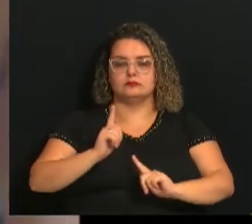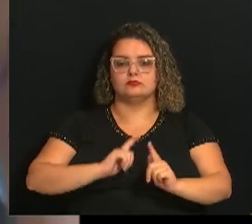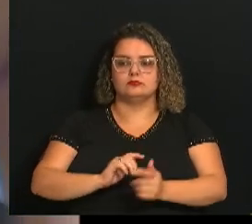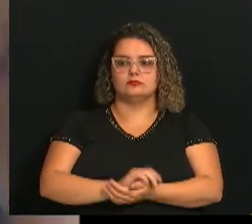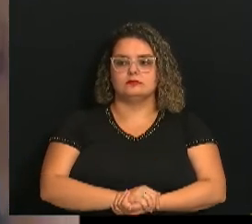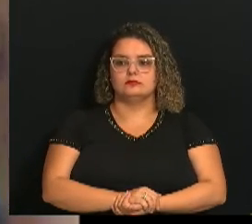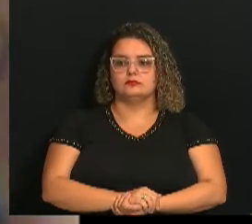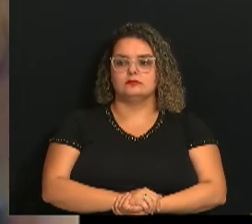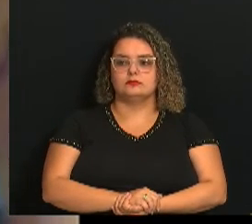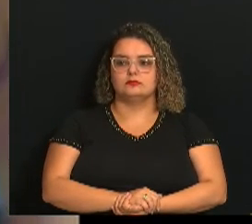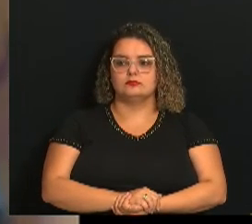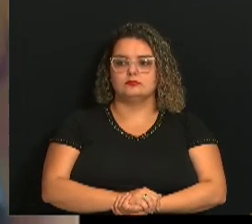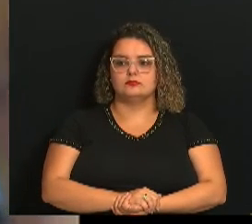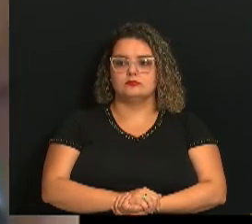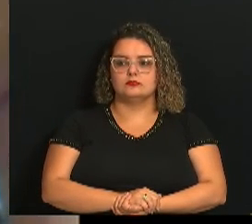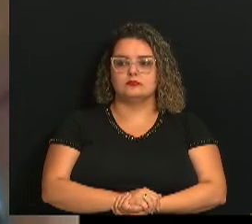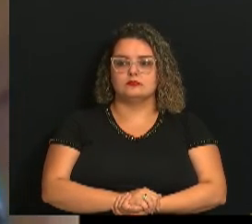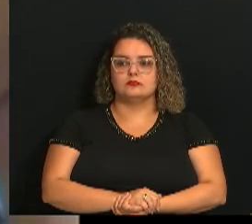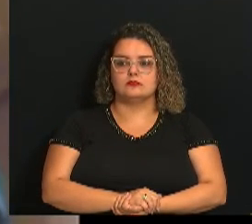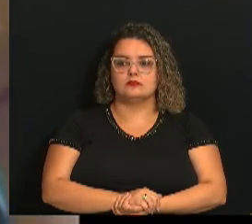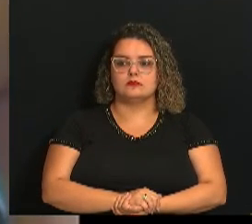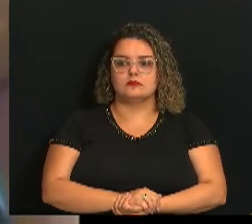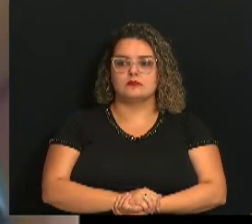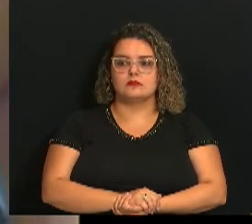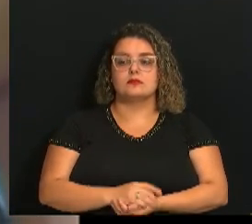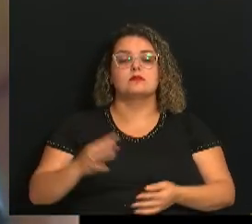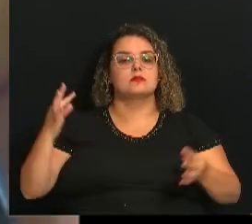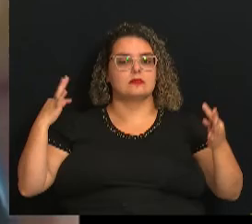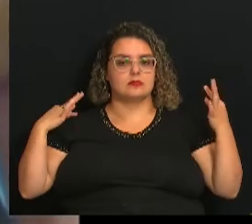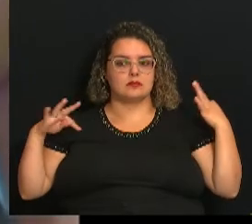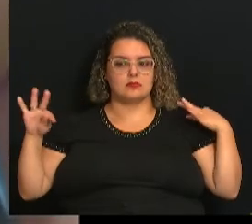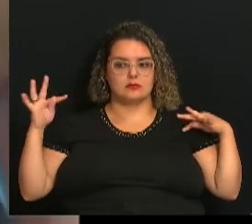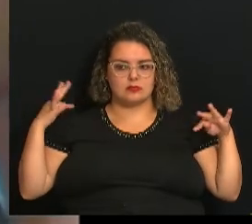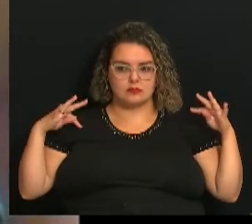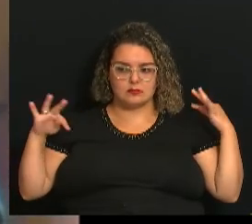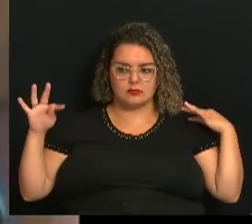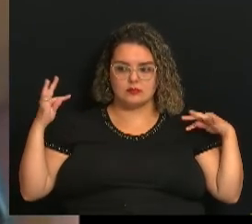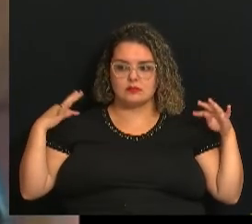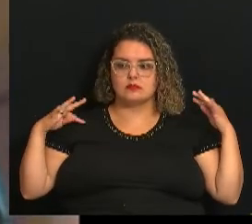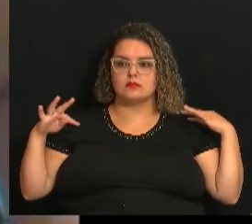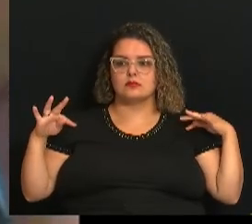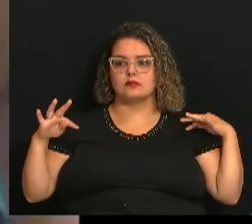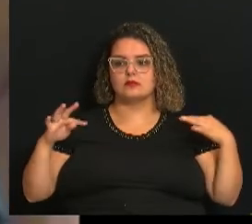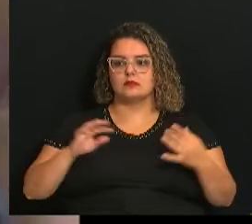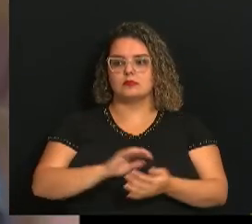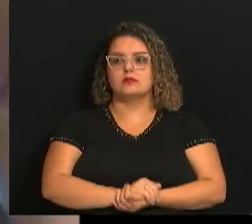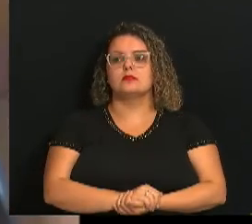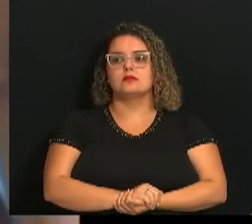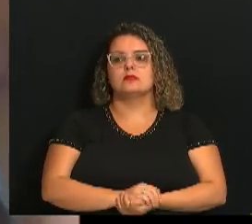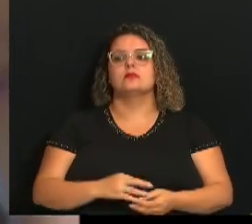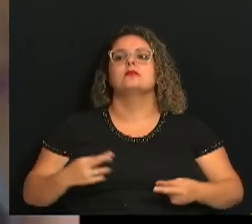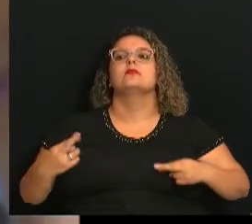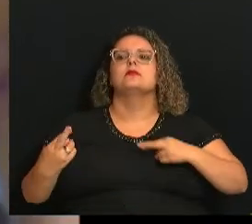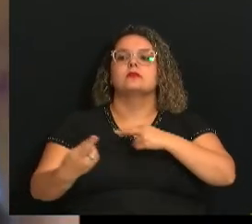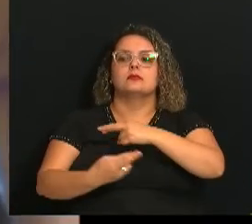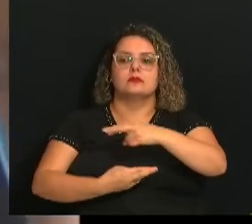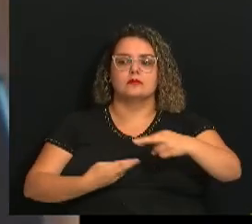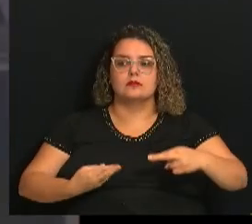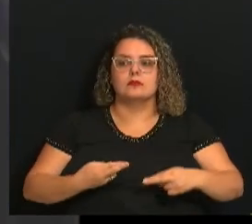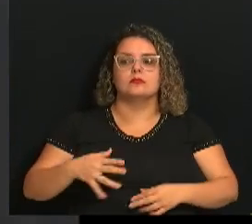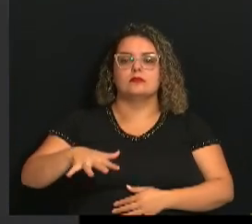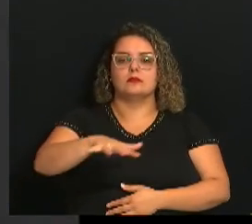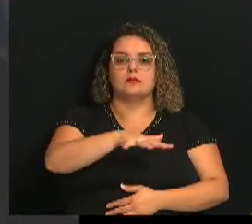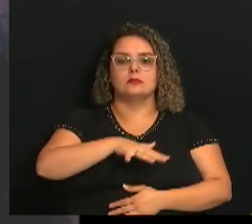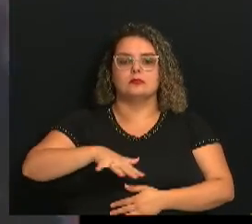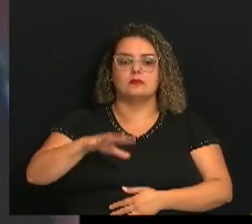mandatários da gestão, né, vieram do turismo. Então, efetivamente, tem uma relação muito grande com o campo do turismo em Campinas.